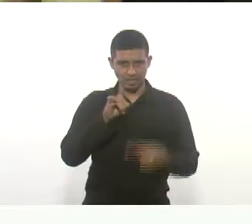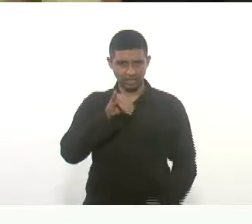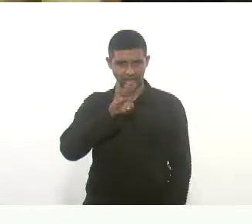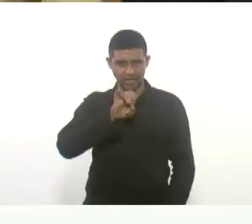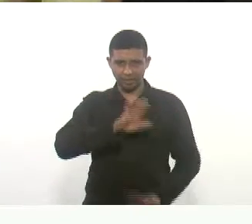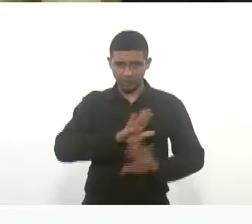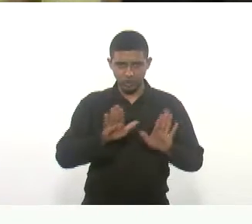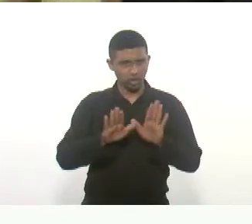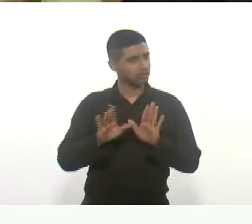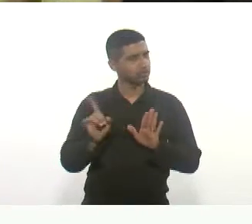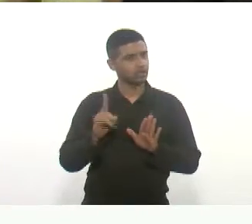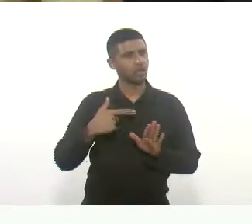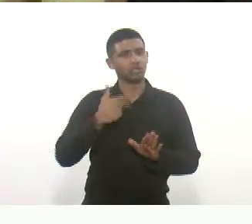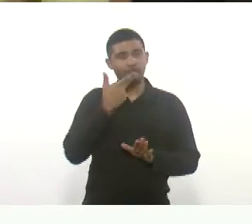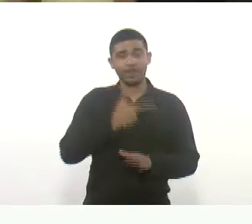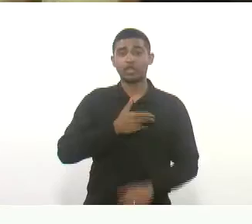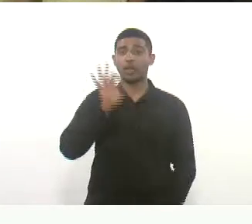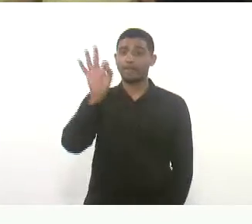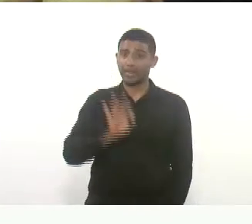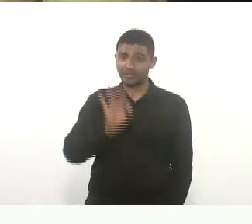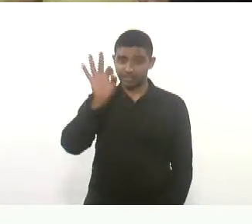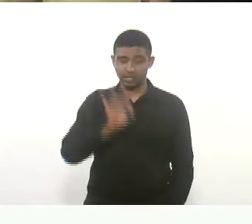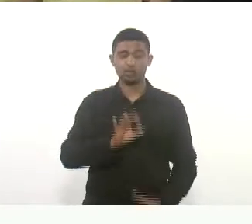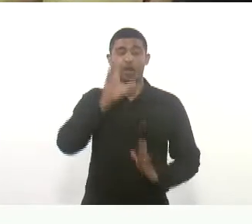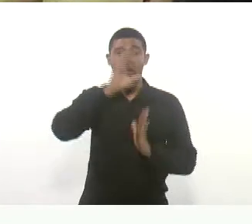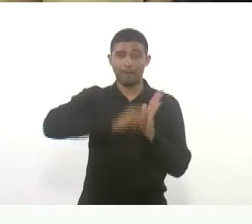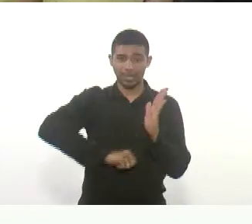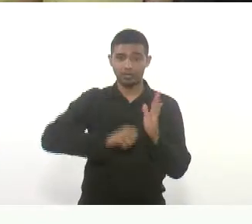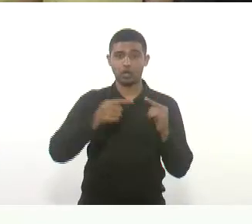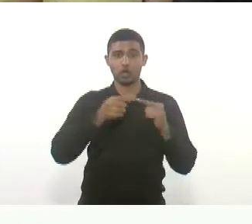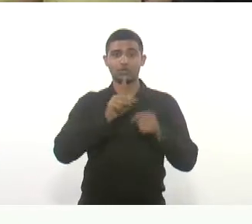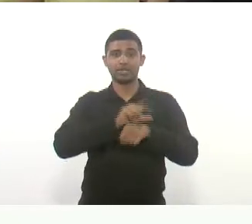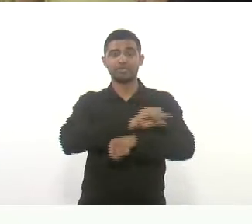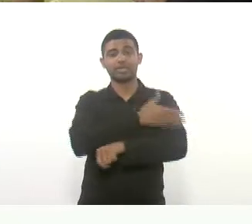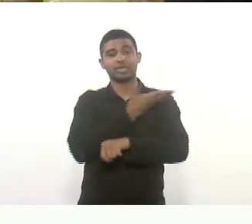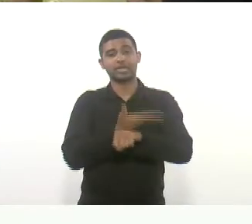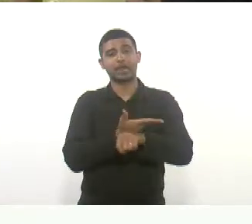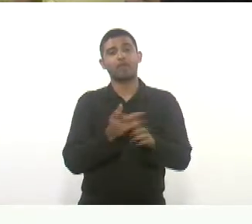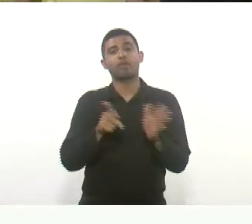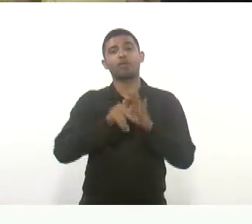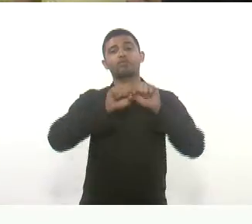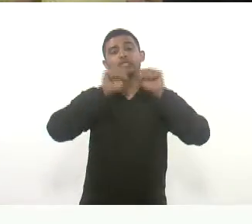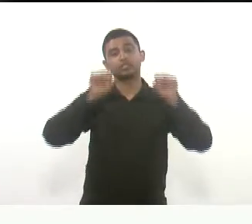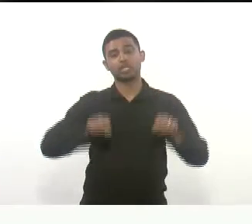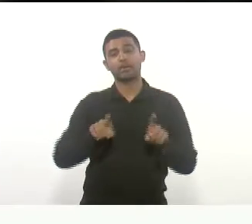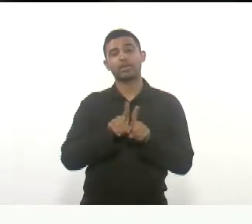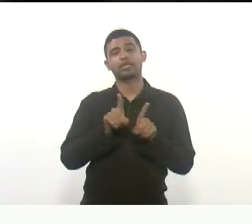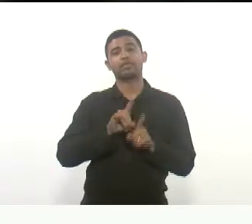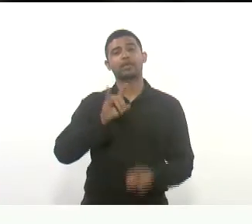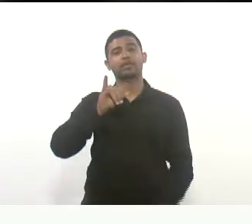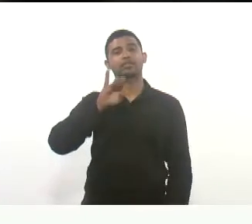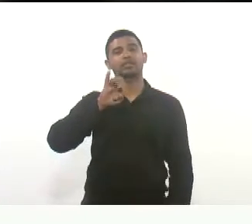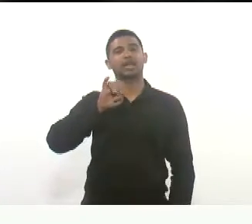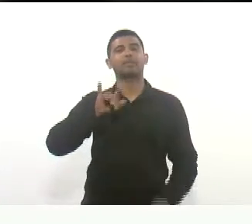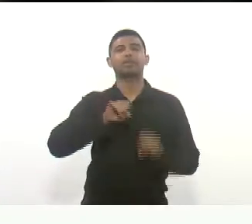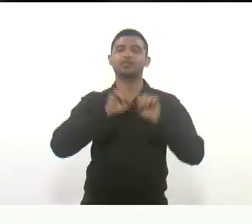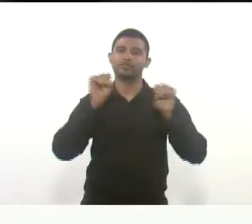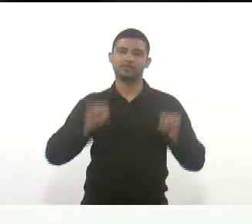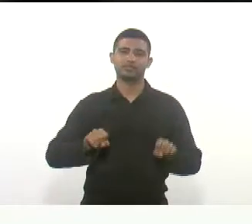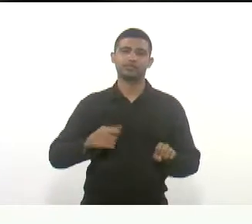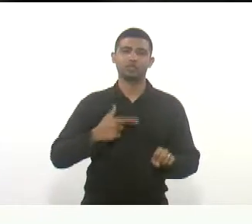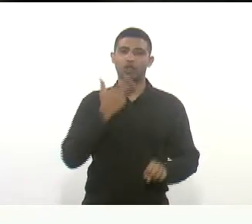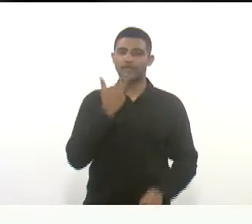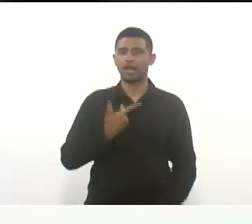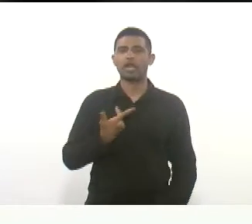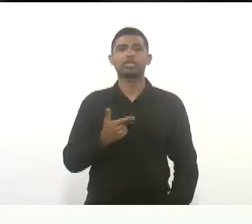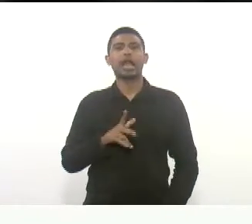essa correlação. Estou fazendo a correlação do percentual de matrículas em tempo integral da rede e o IDEB da rede. Tá? Então, não pego individualmente,